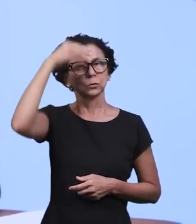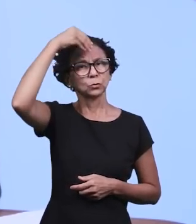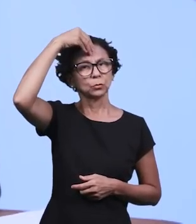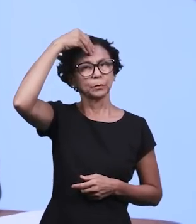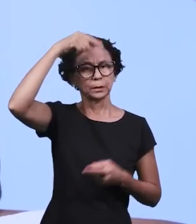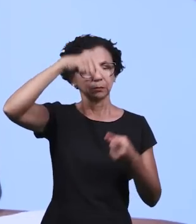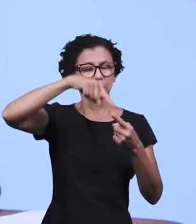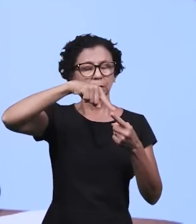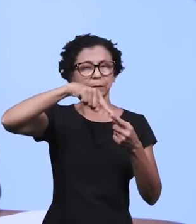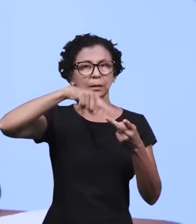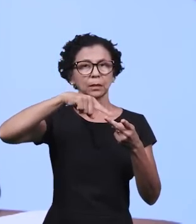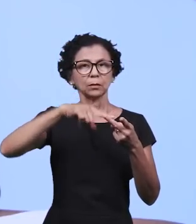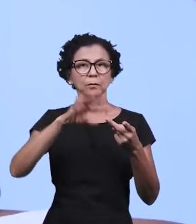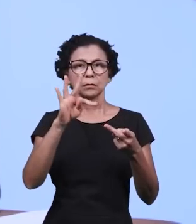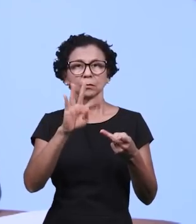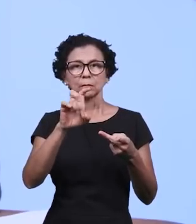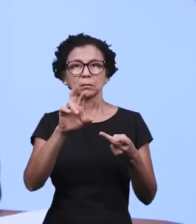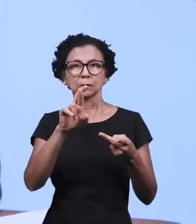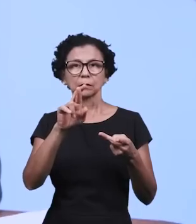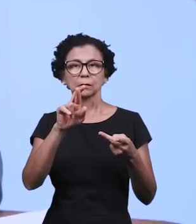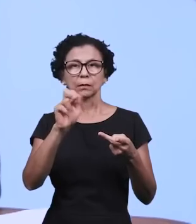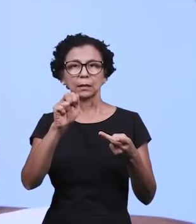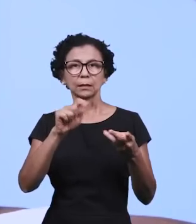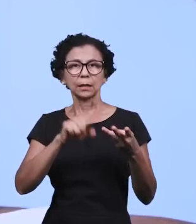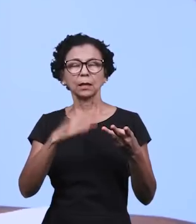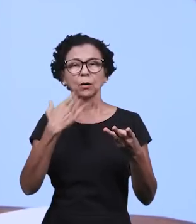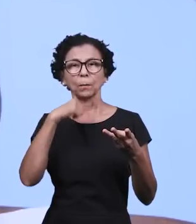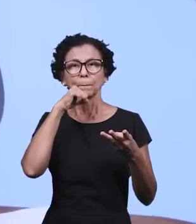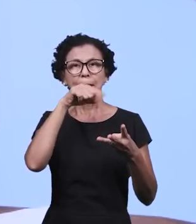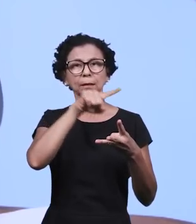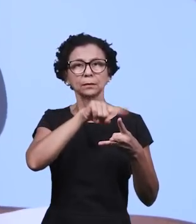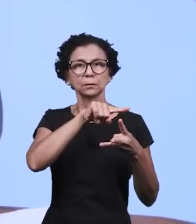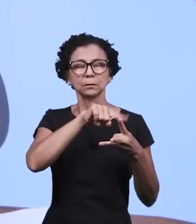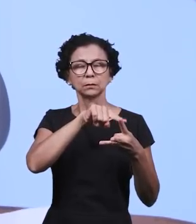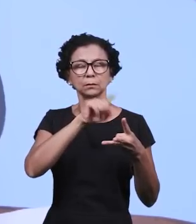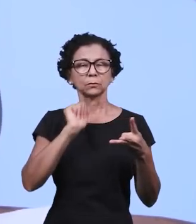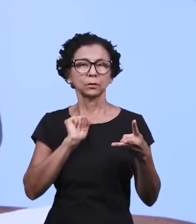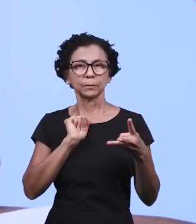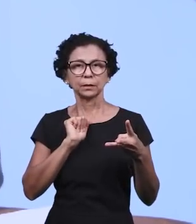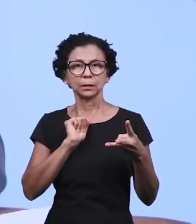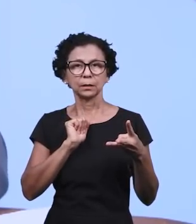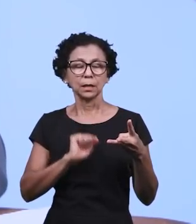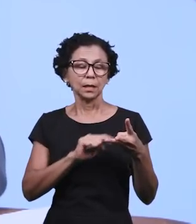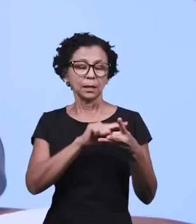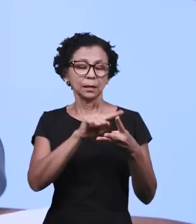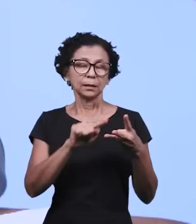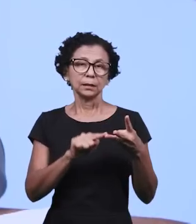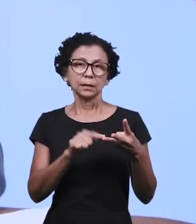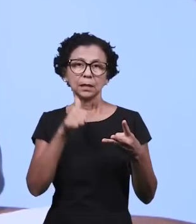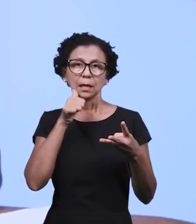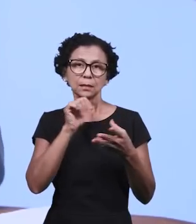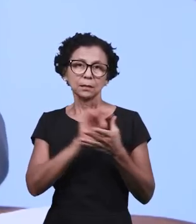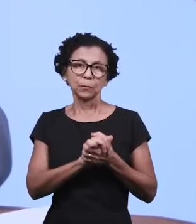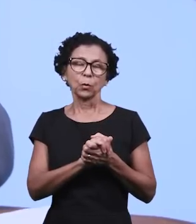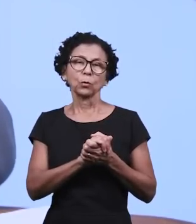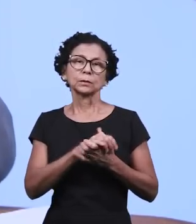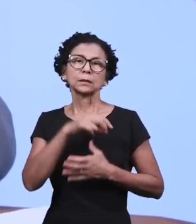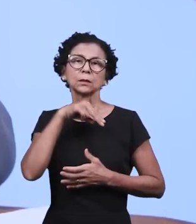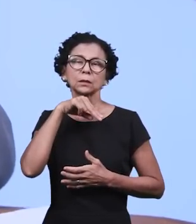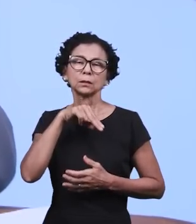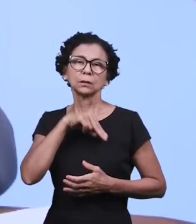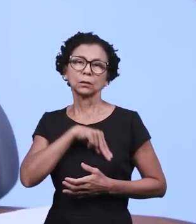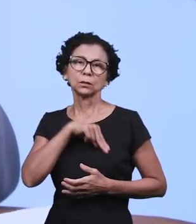uma cidade muito próspera, uma megalópole da ocasião, não é? Então, Ur